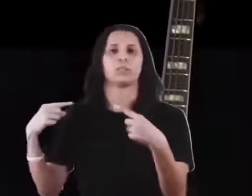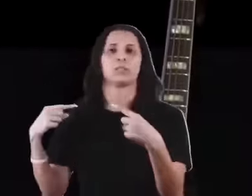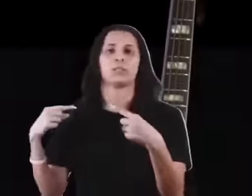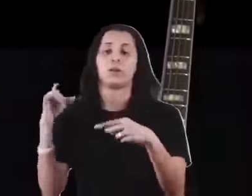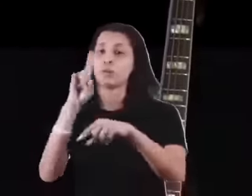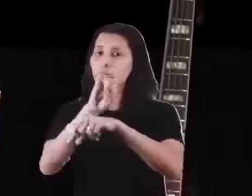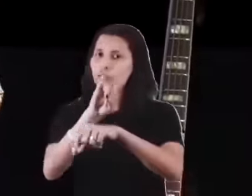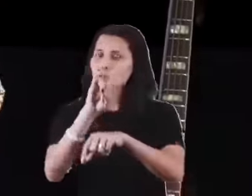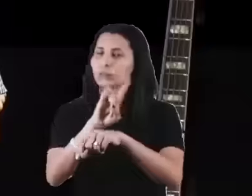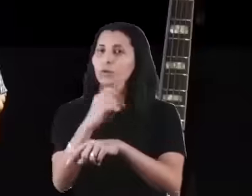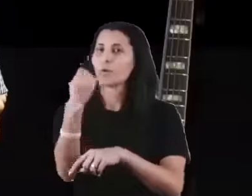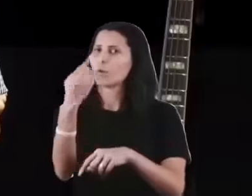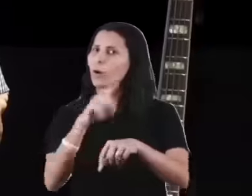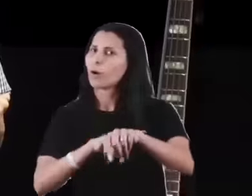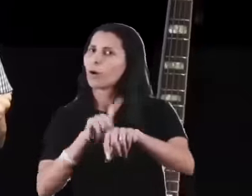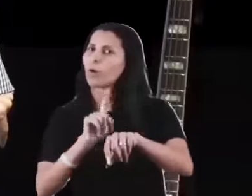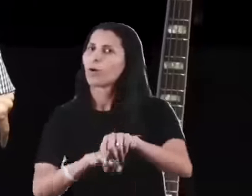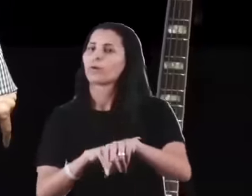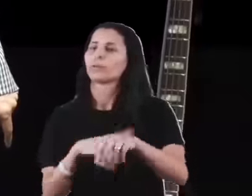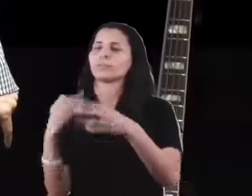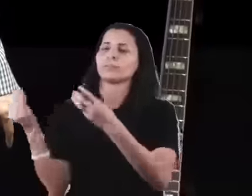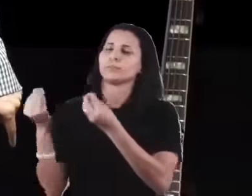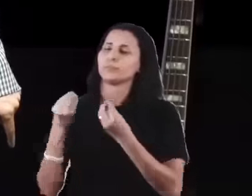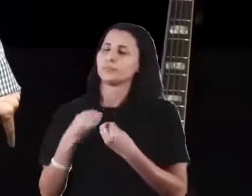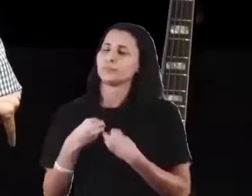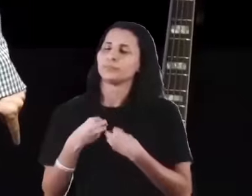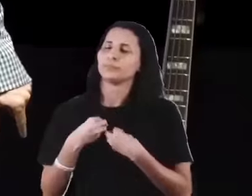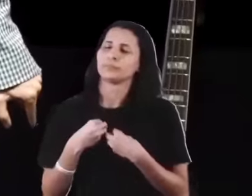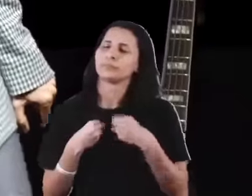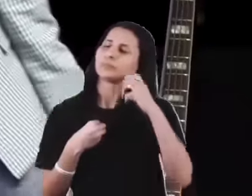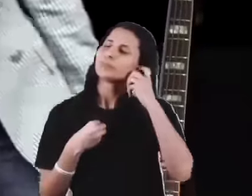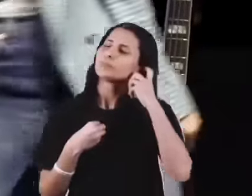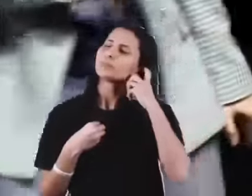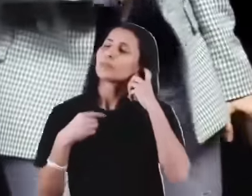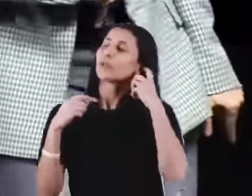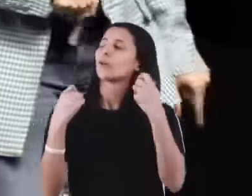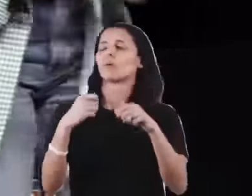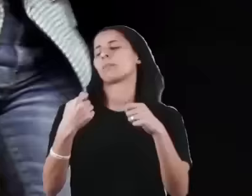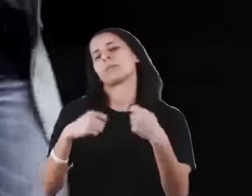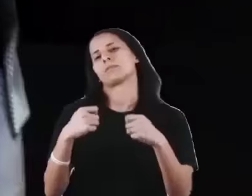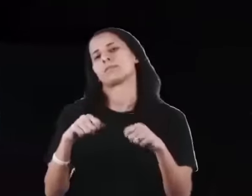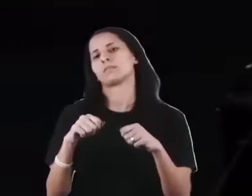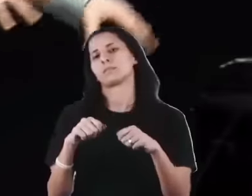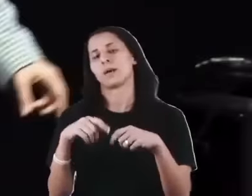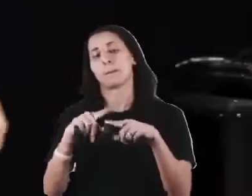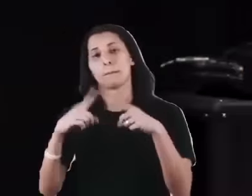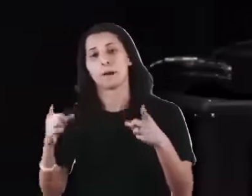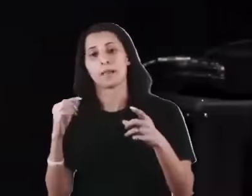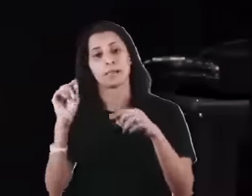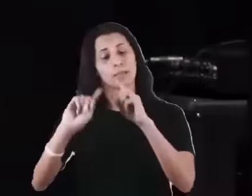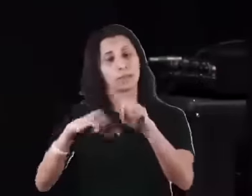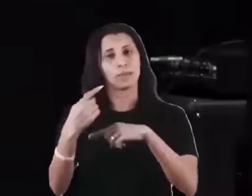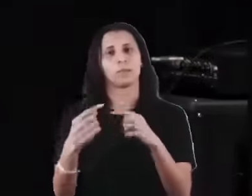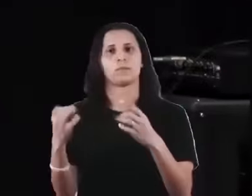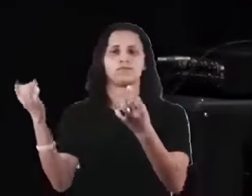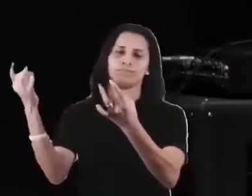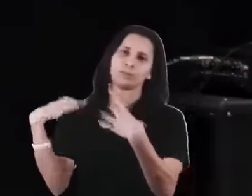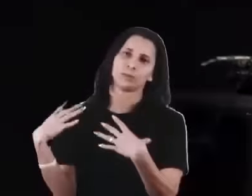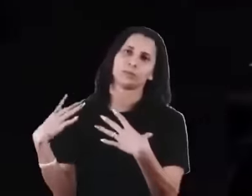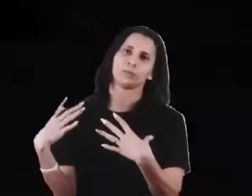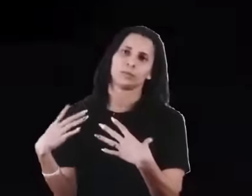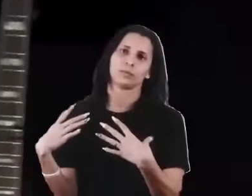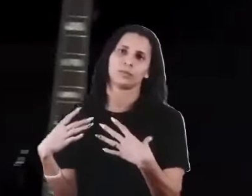hora tá com a gente quando a gente pode oferecer a ela o que ela é mas quando agora ela já tem ela abandona tem